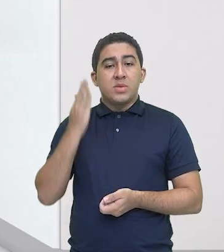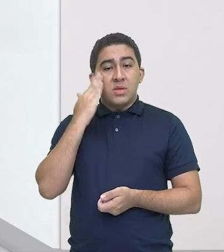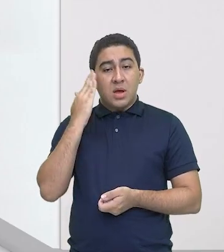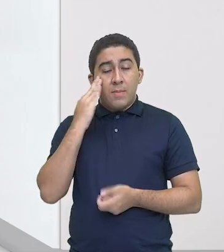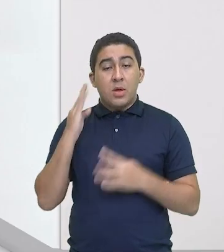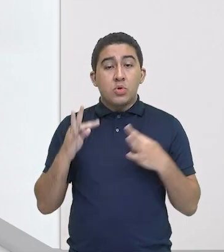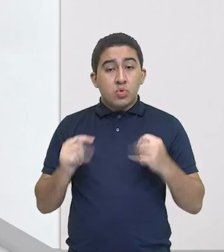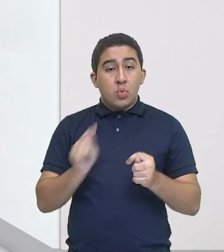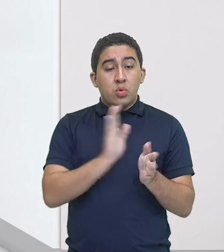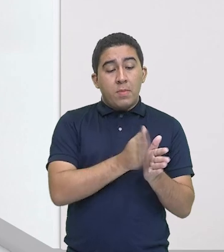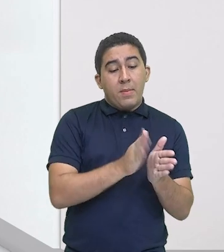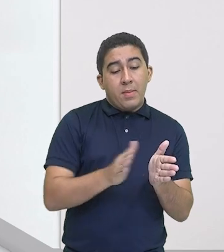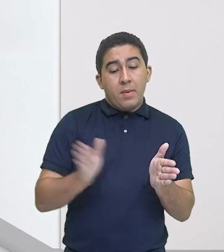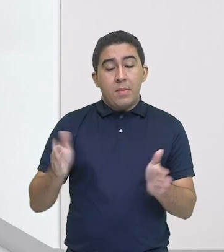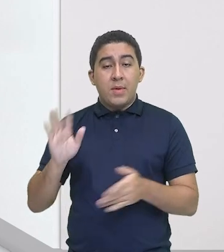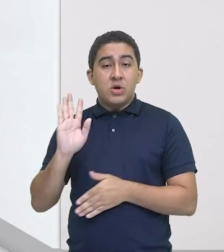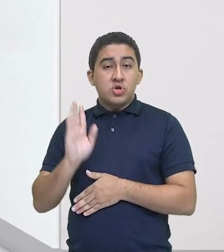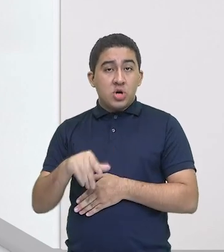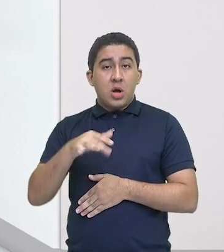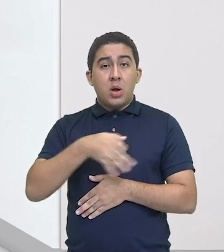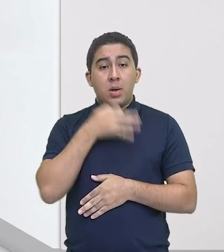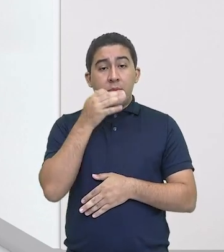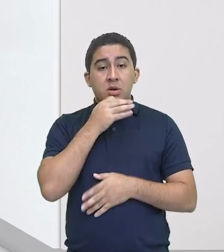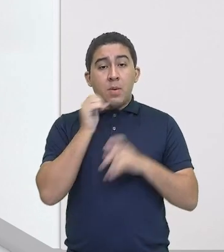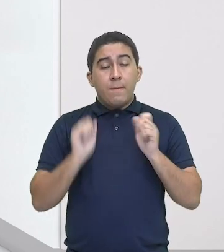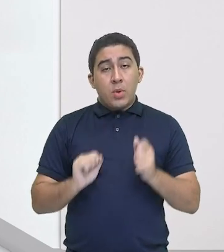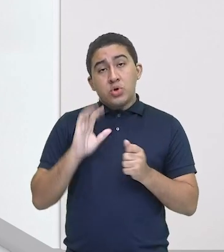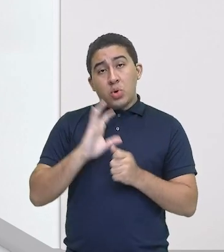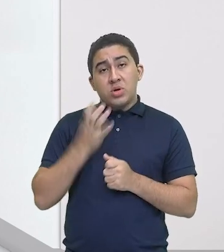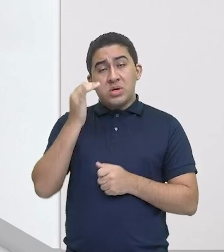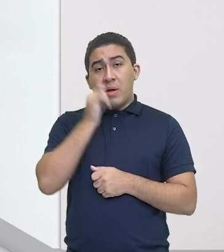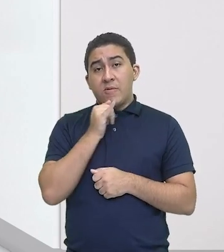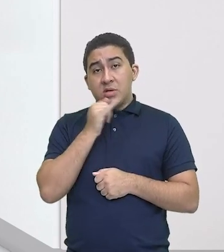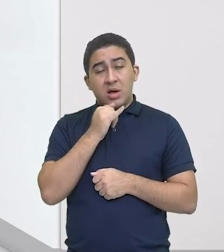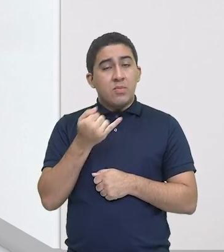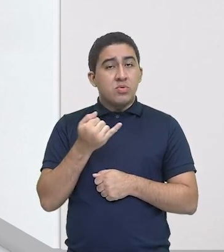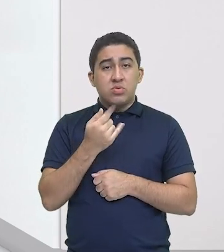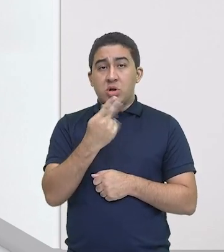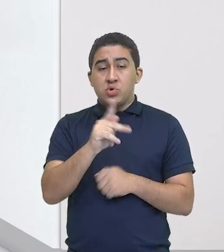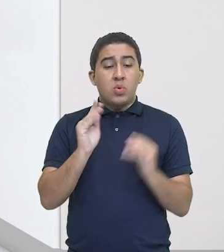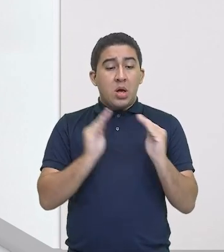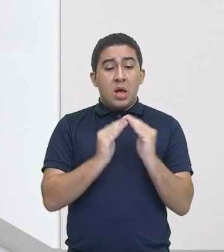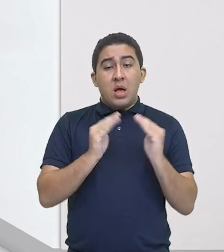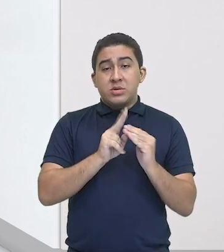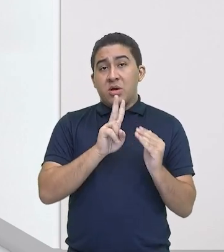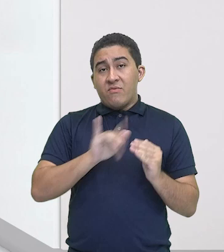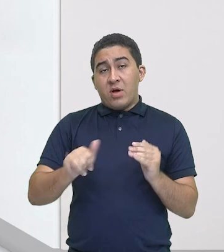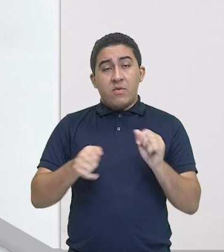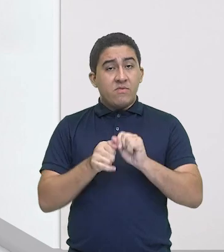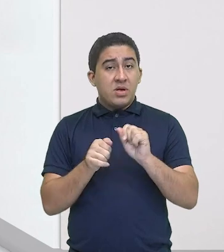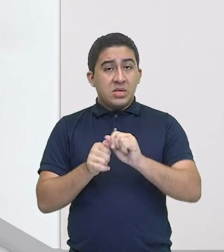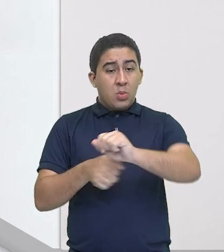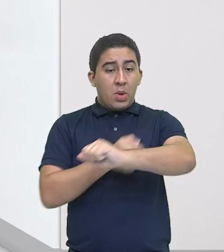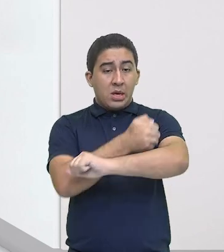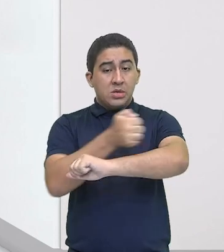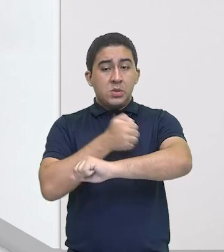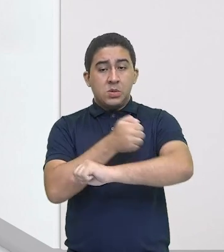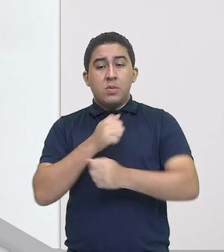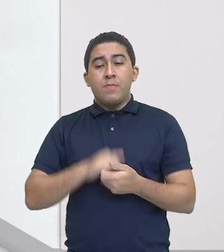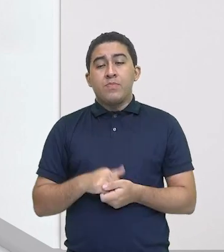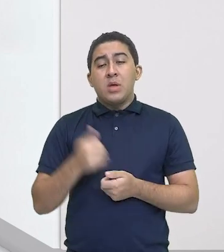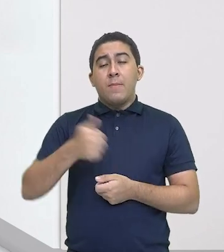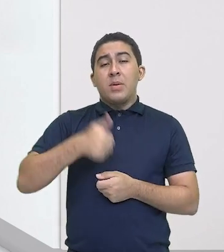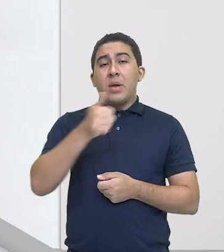passo a passo que eu comentei, ele pode acontecer na cozinha de casa, por exemplo, quando você vai fazer uma receita. Primeiro você vai